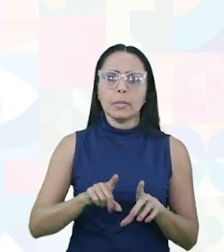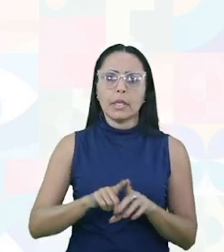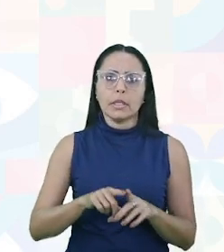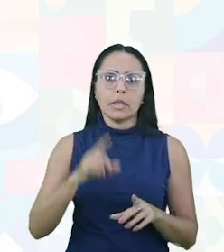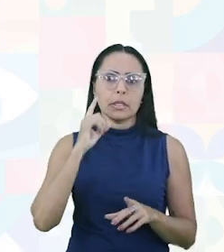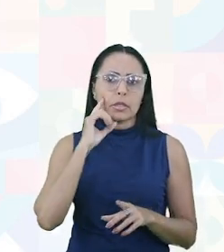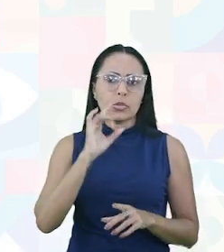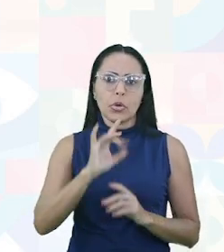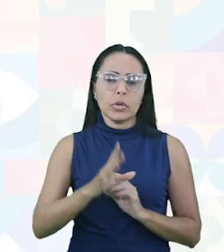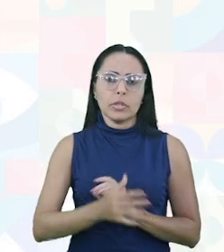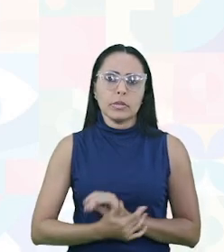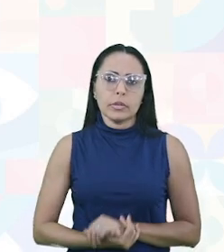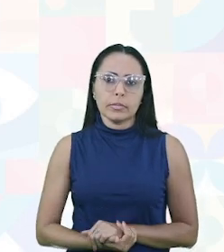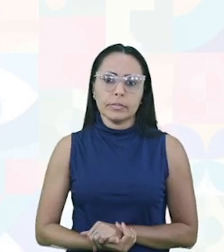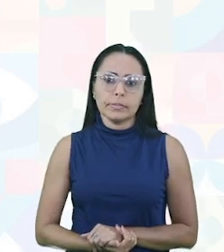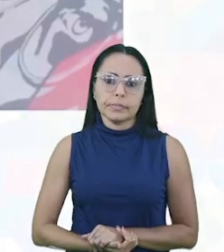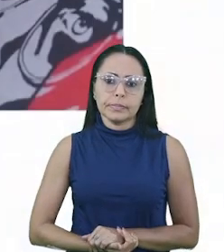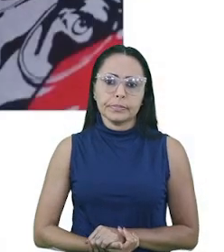somente para isso. isso.